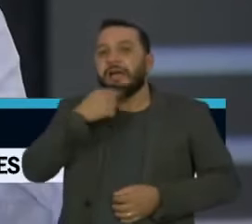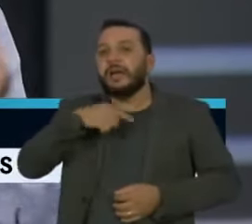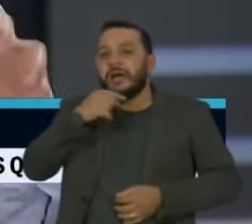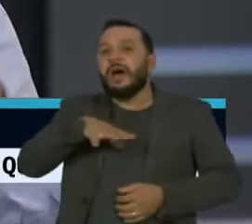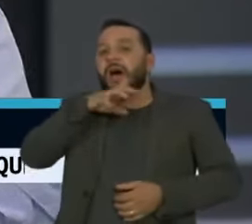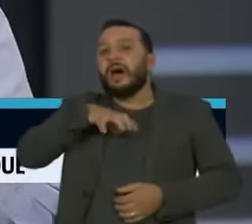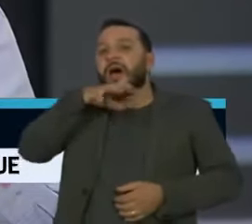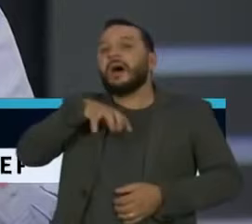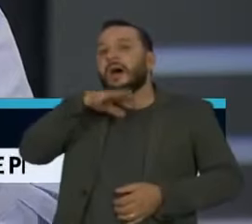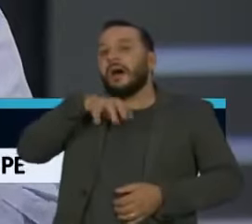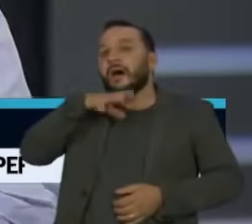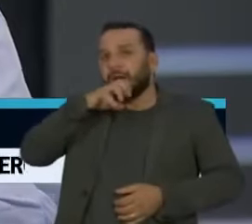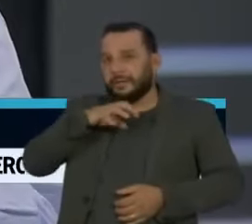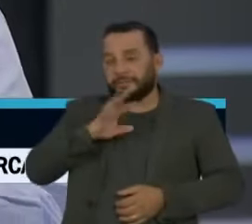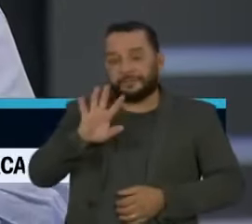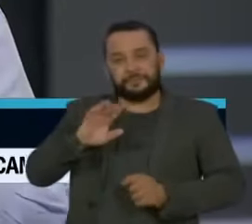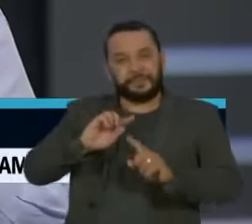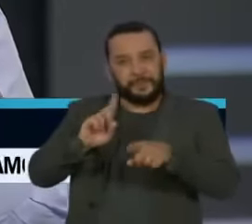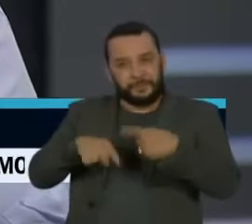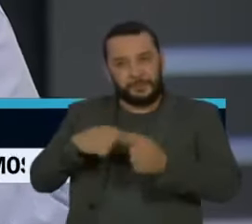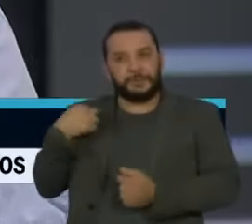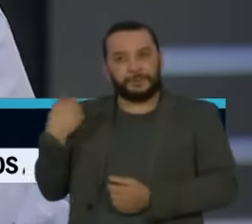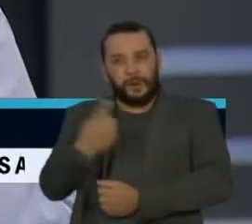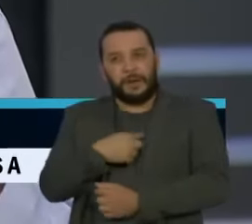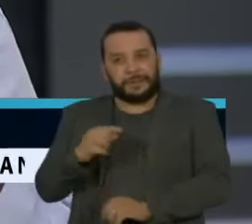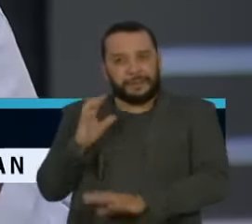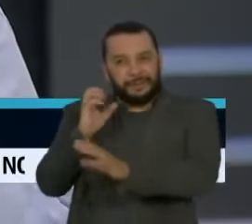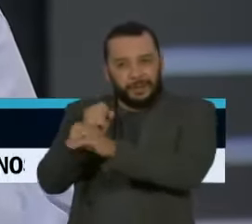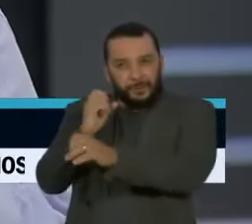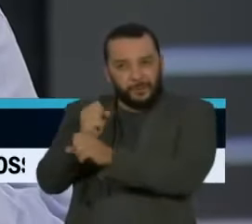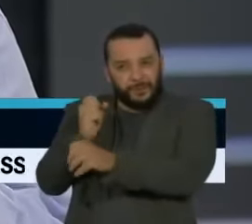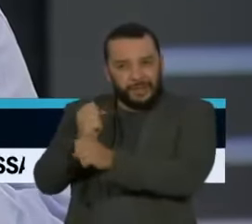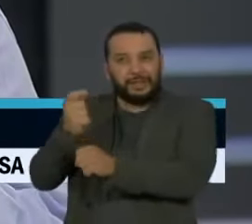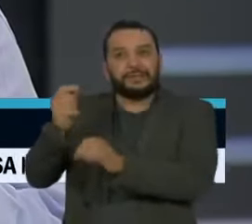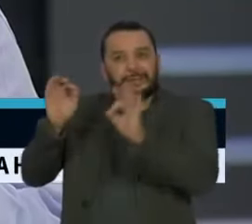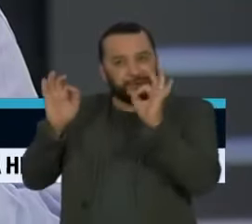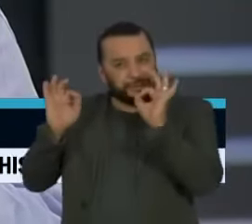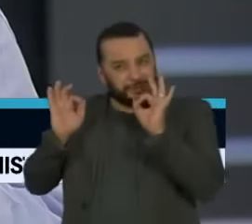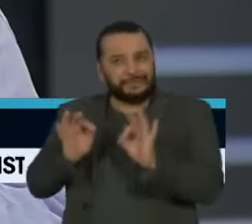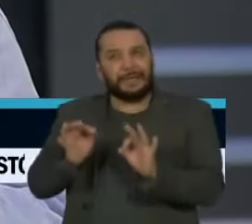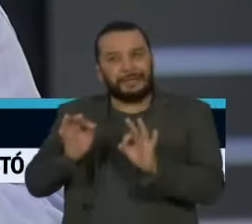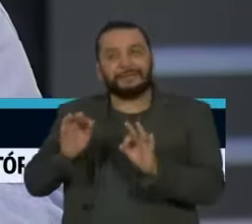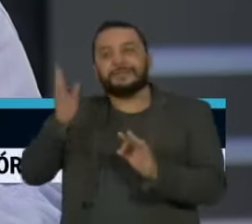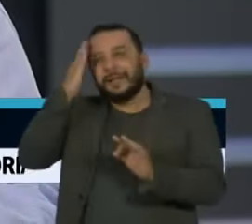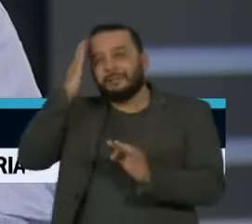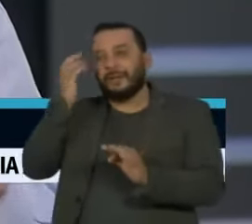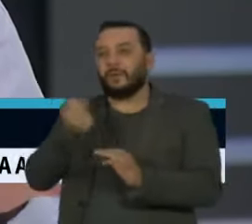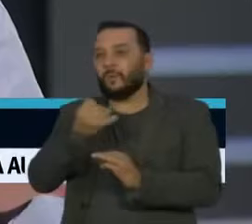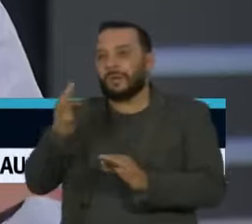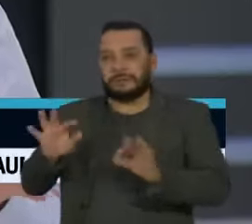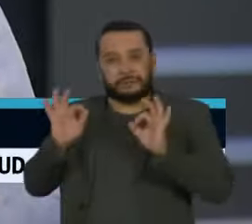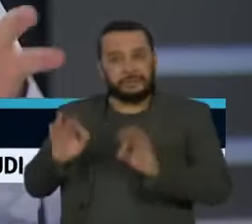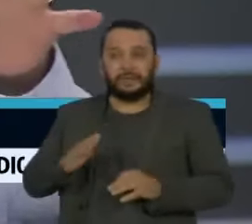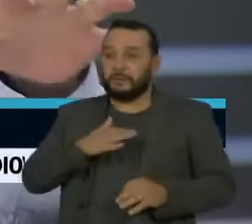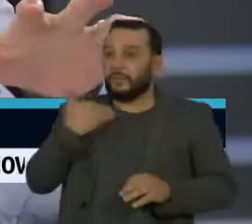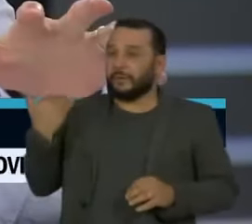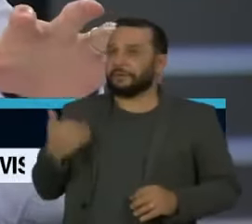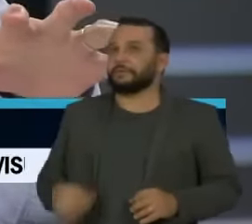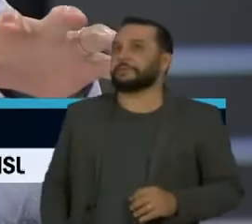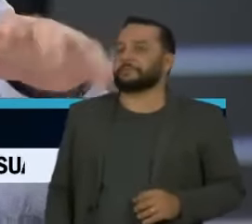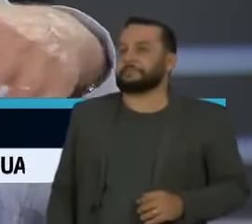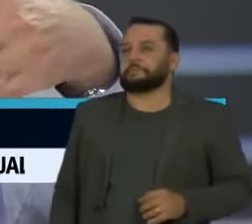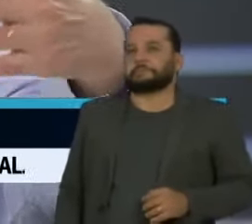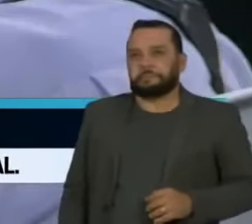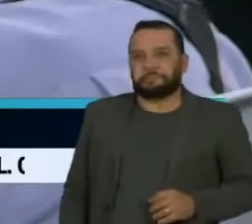em revisitar esses dados para ter uma noção mais exata do que foi essa pandemia. E é com certeza